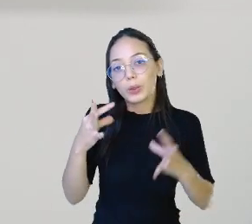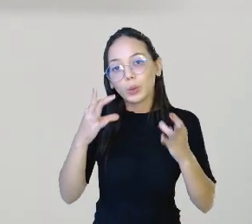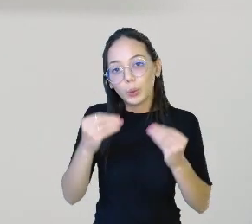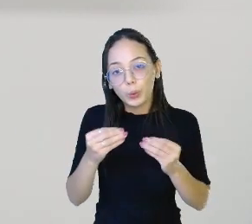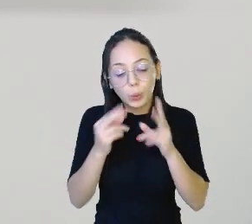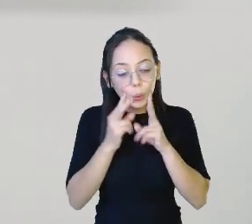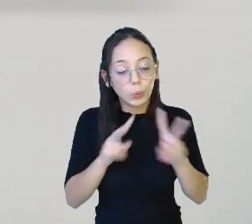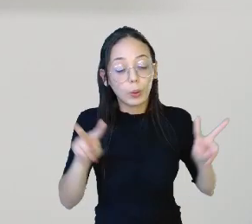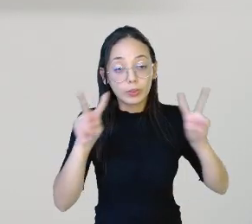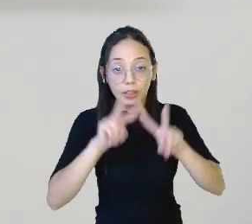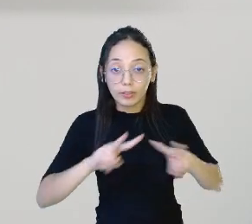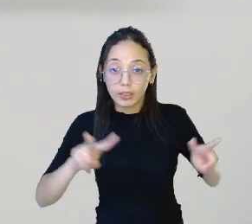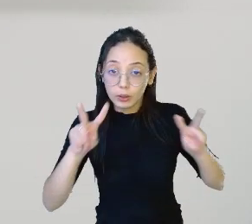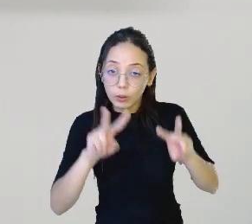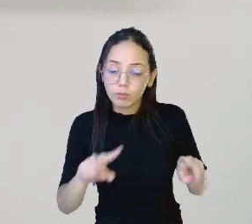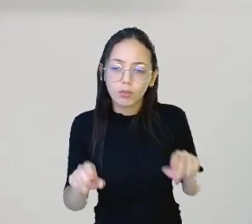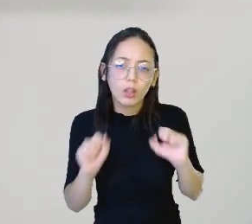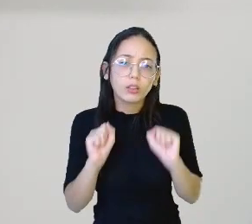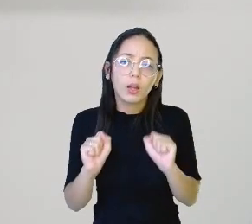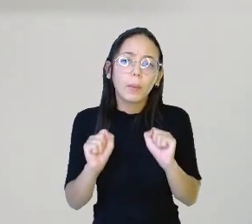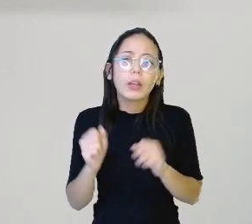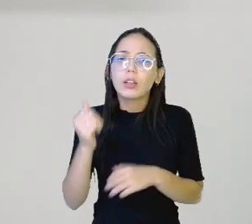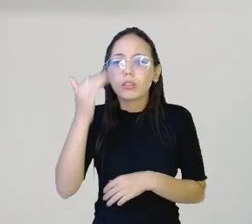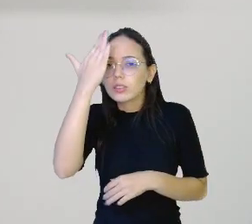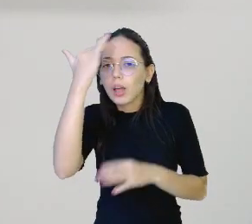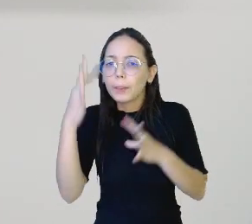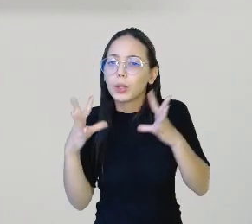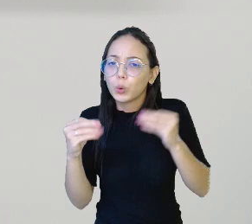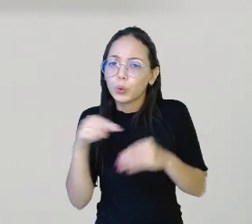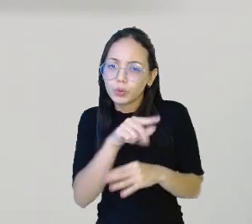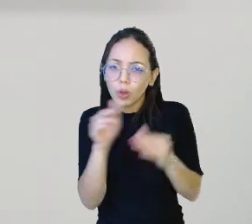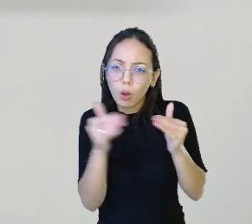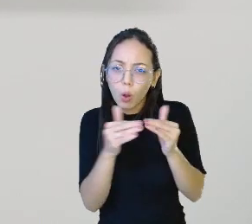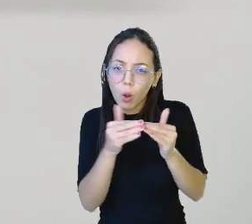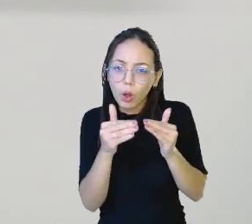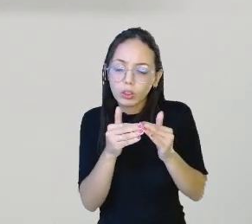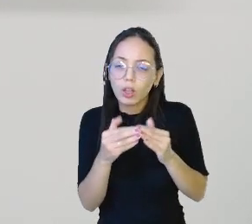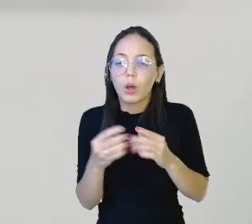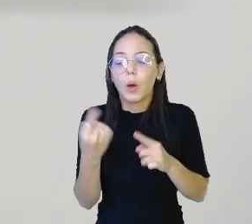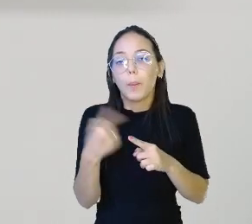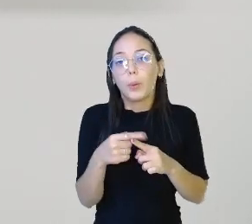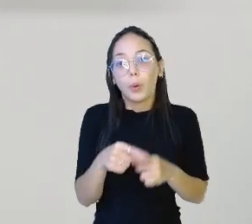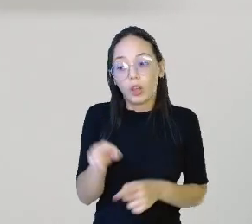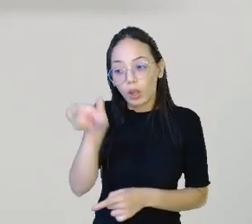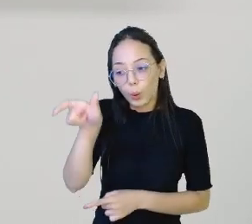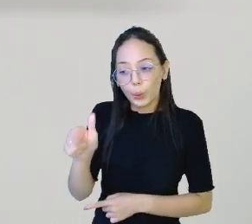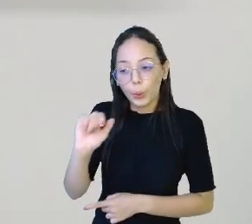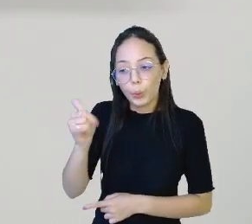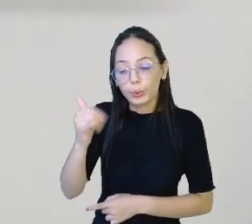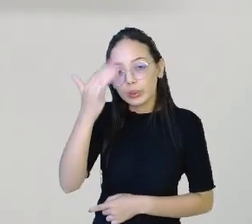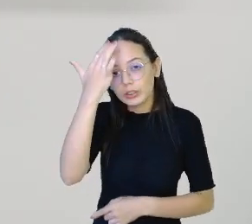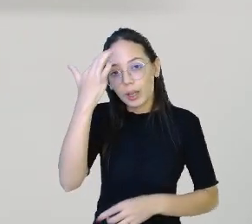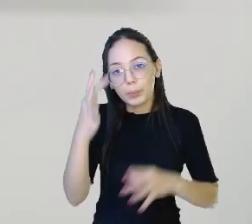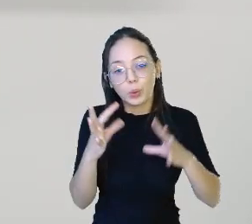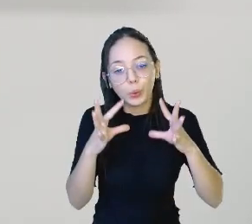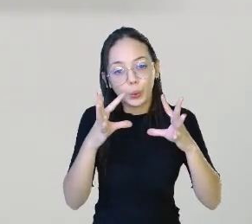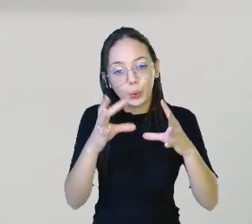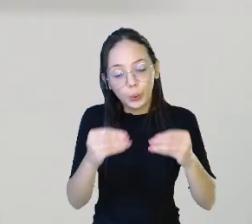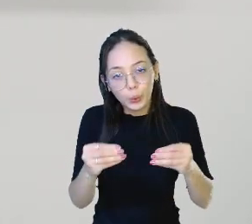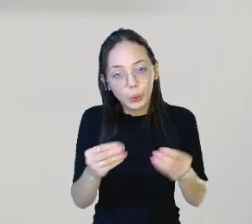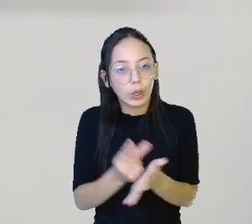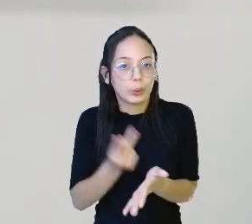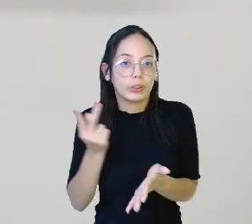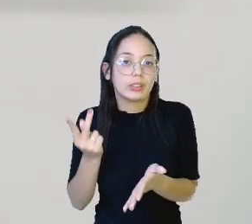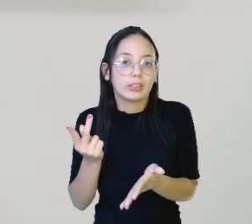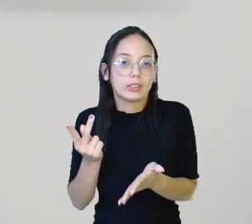observador. Também poderíamos dizer que foi onisciente, você concorda comigo? Porque ele também sabia de todos os fatos que aconteciam